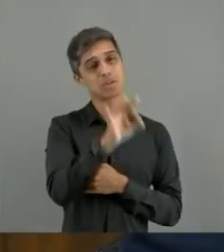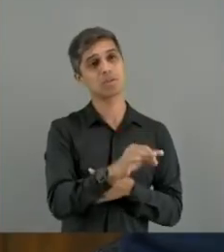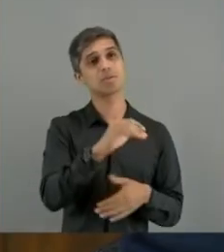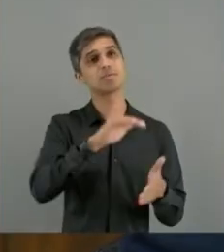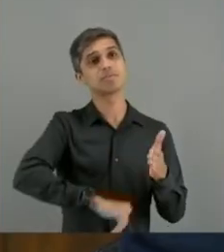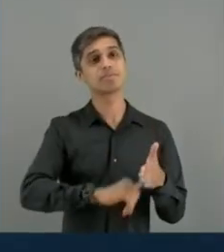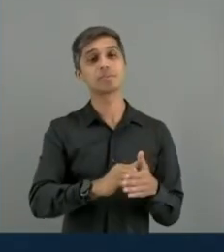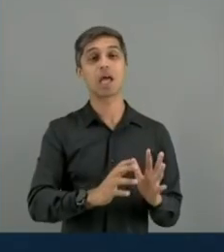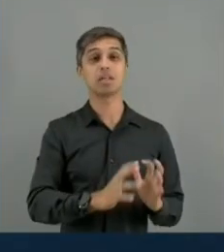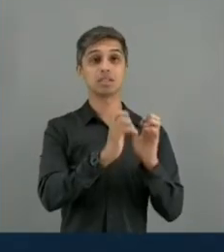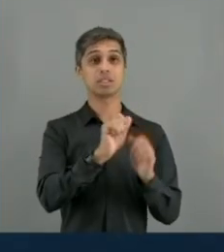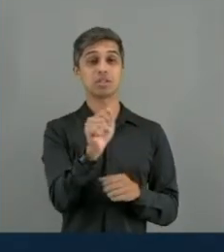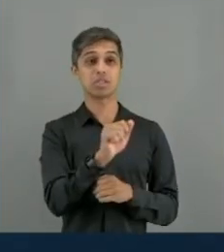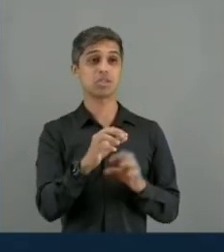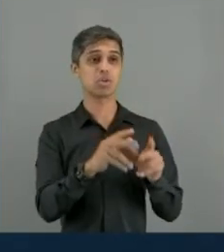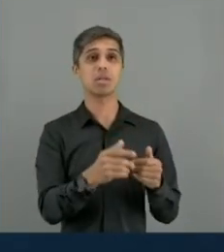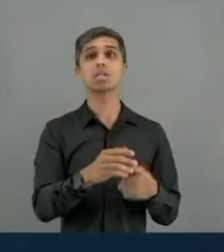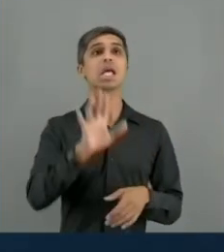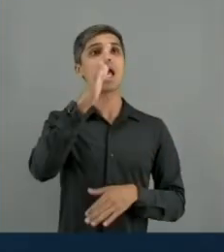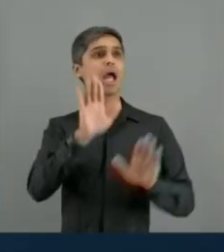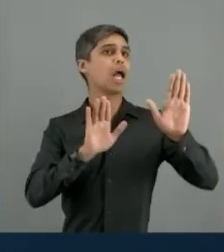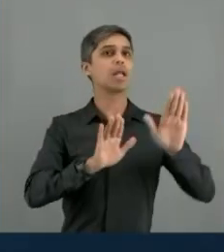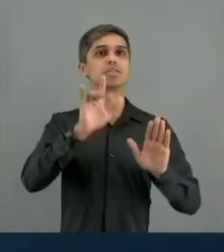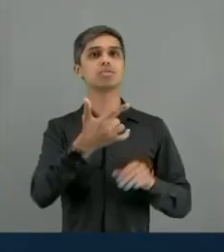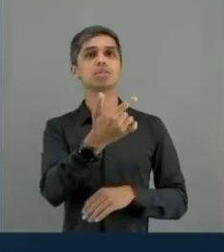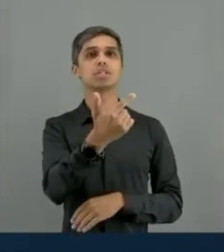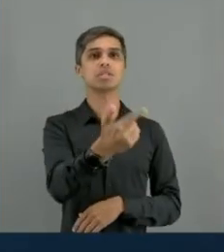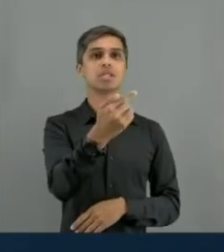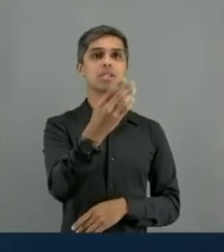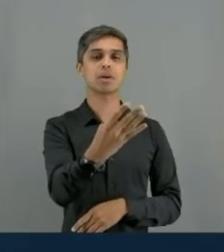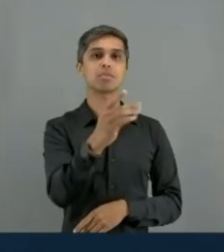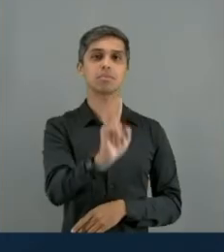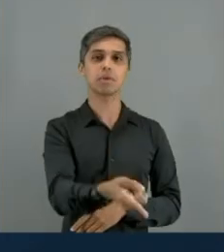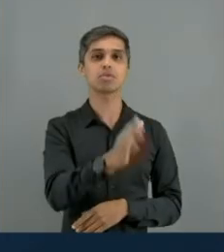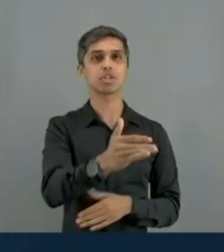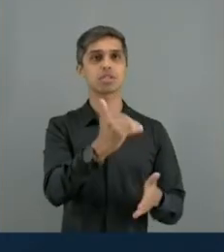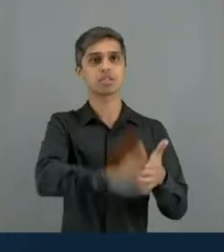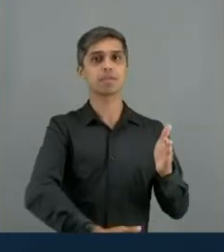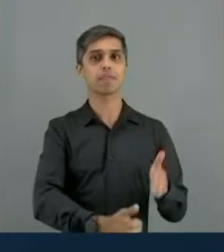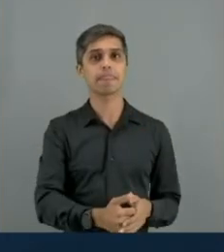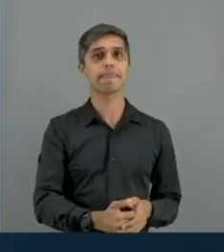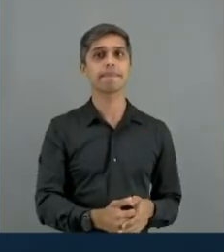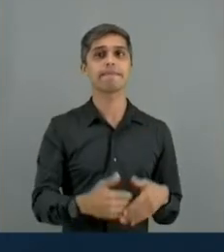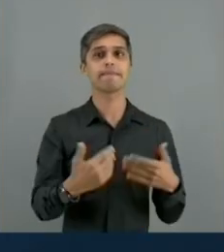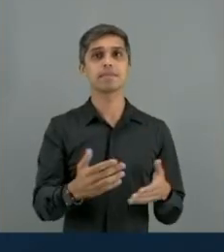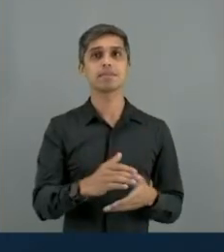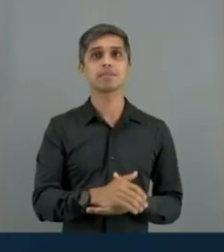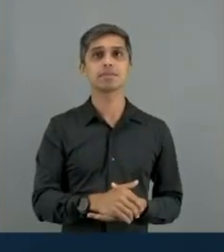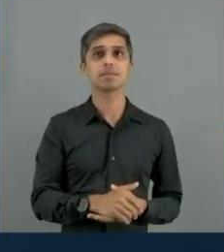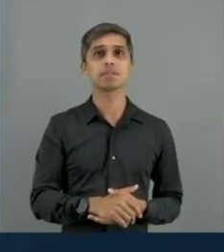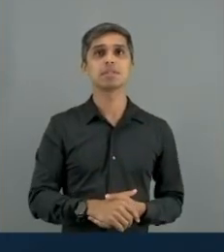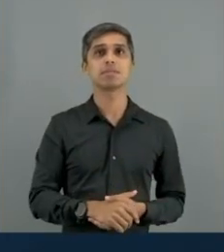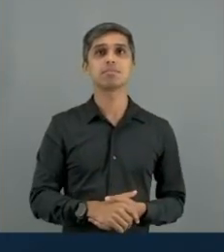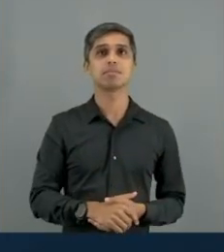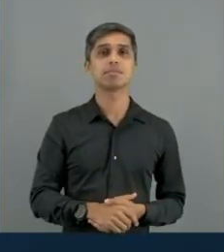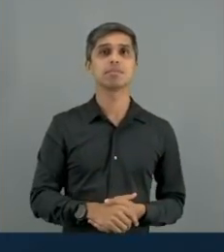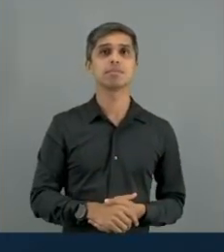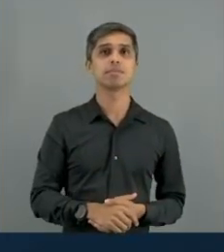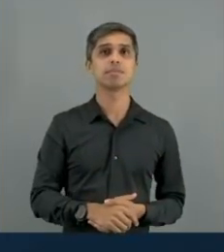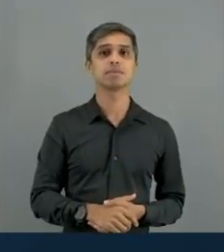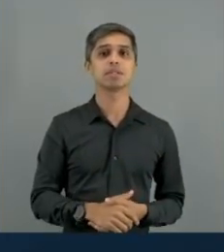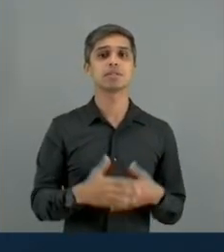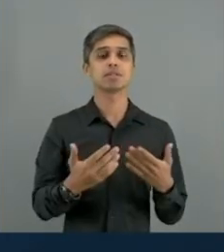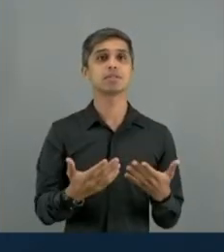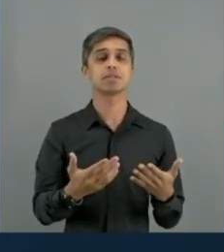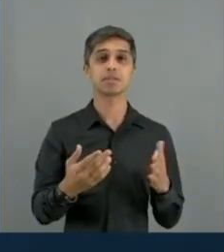Olha a briga entre associações para ver quem chega primeiro. 274 mil desses já tem outro desconto. O SINDINAP estava brigando com outras entidades para conseguir colocar a